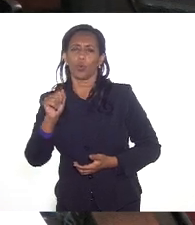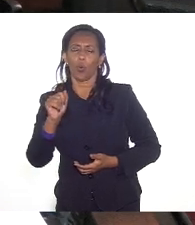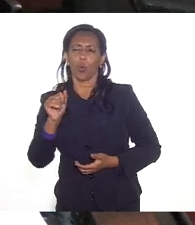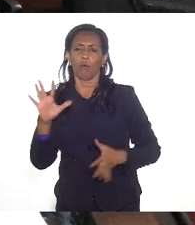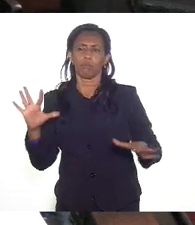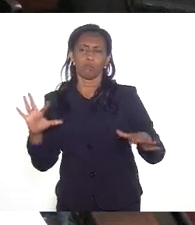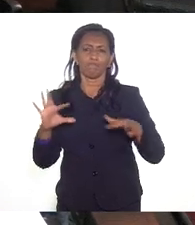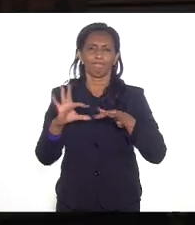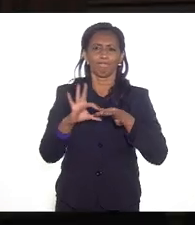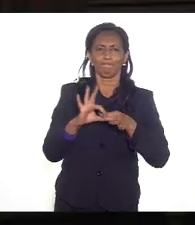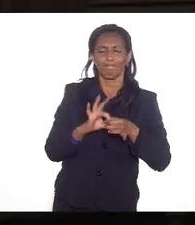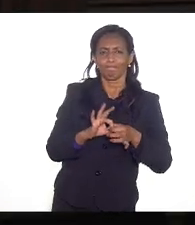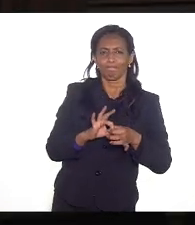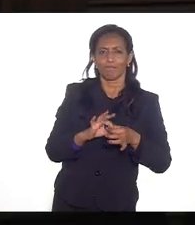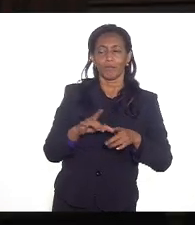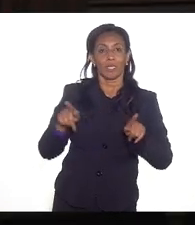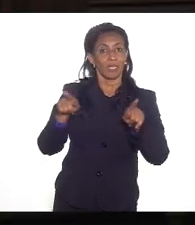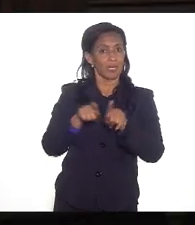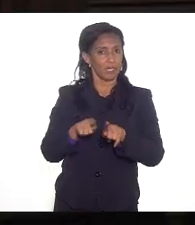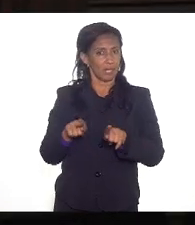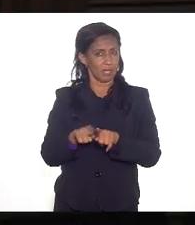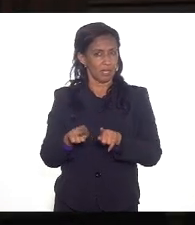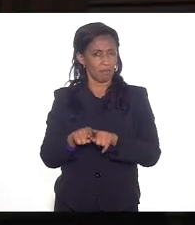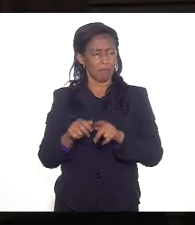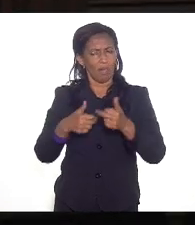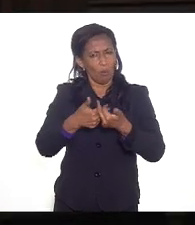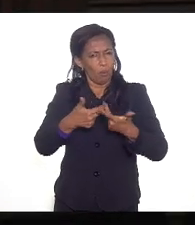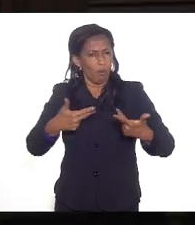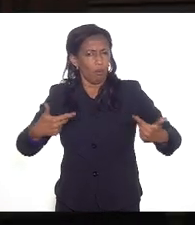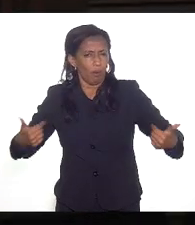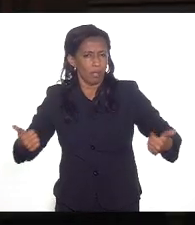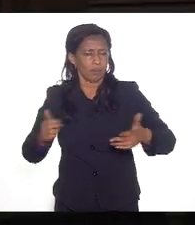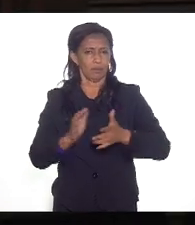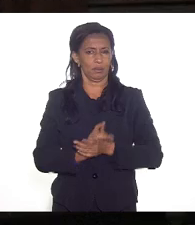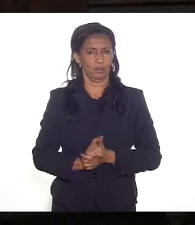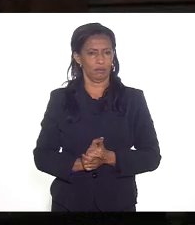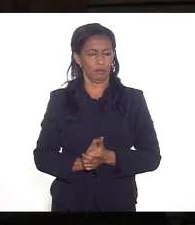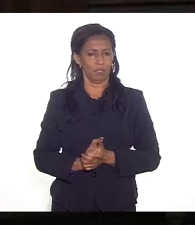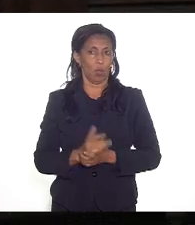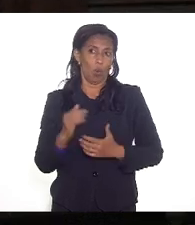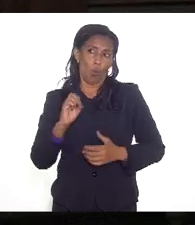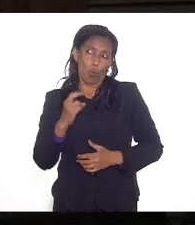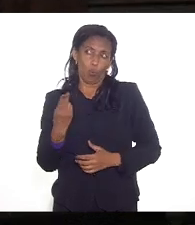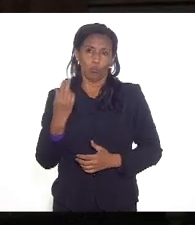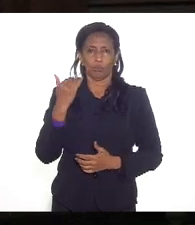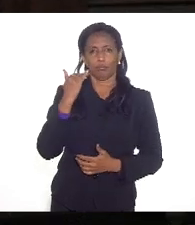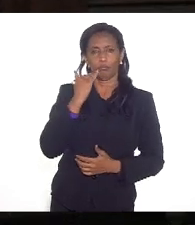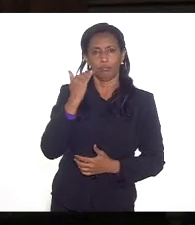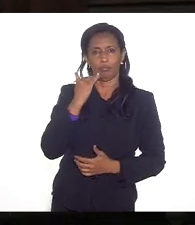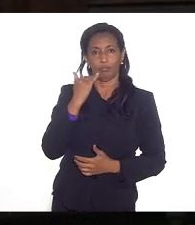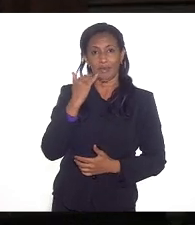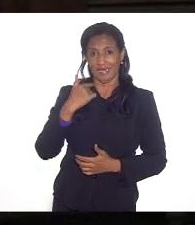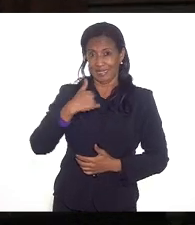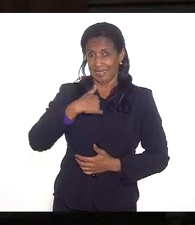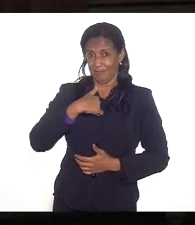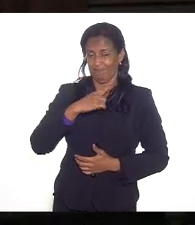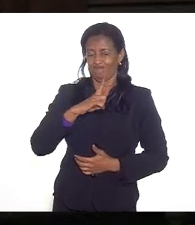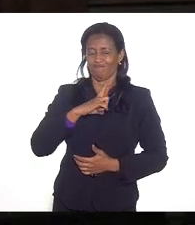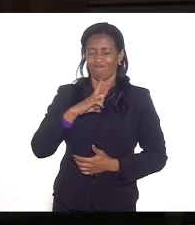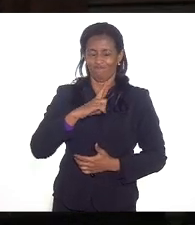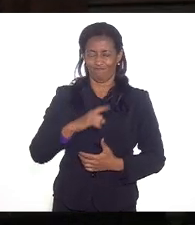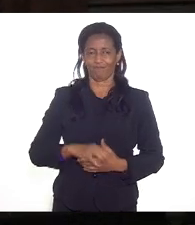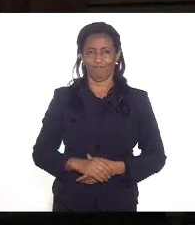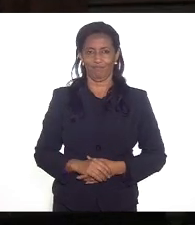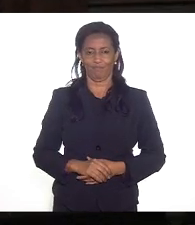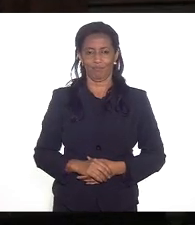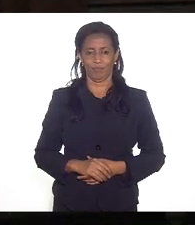O que é também uma qualidade ou defeito que eu puxou